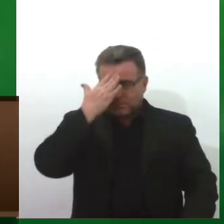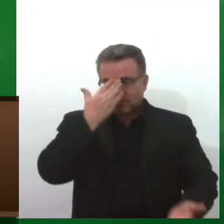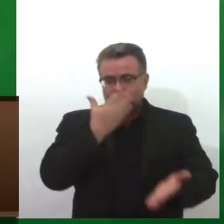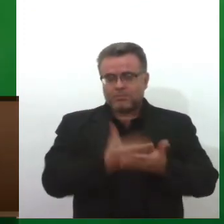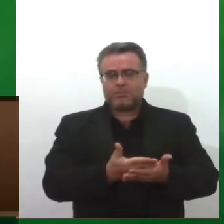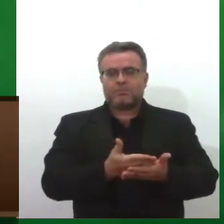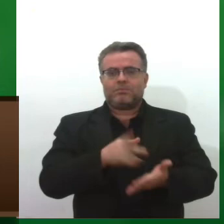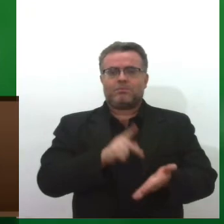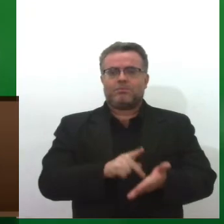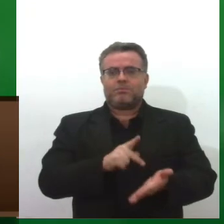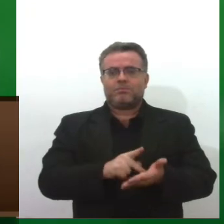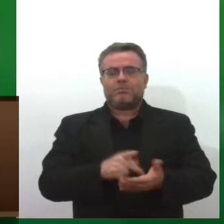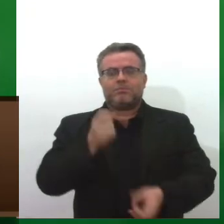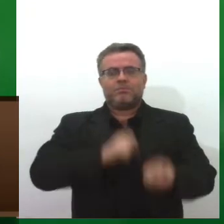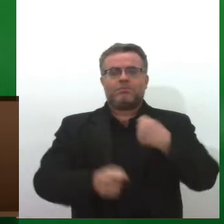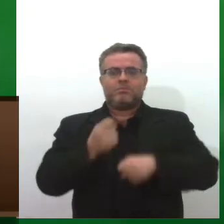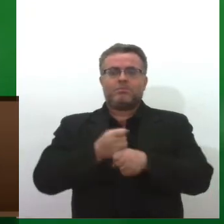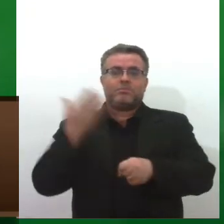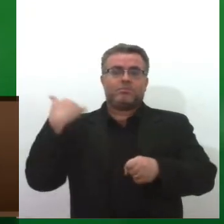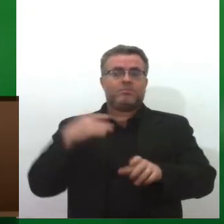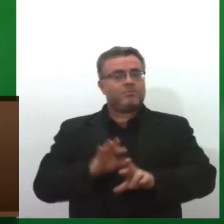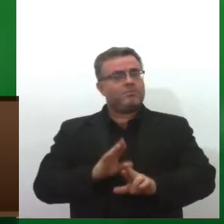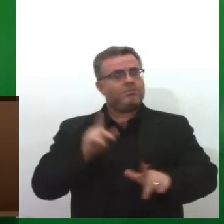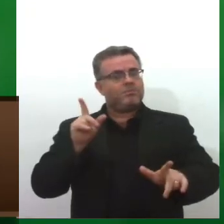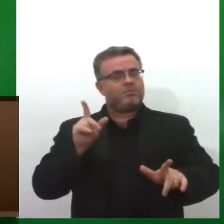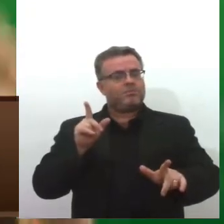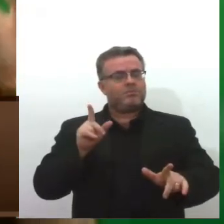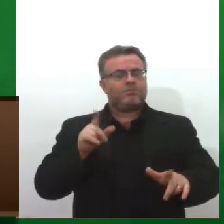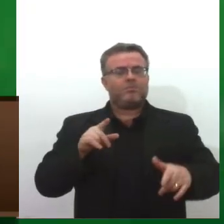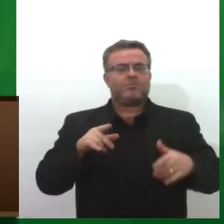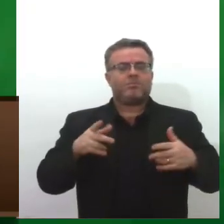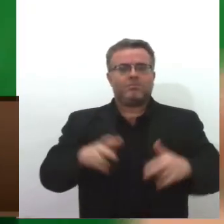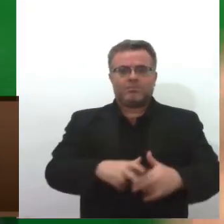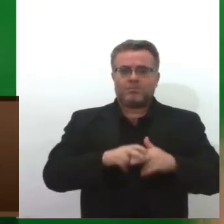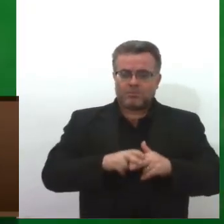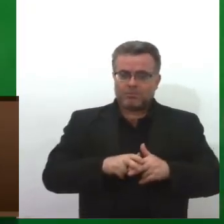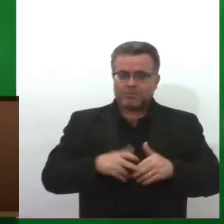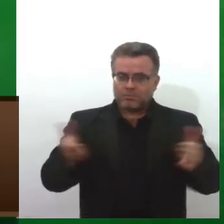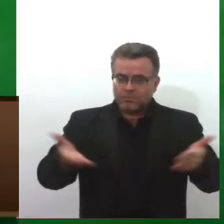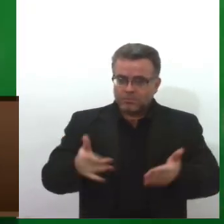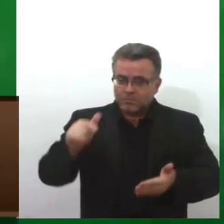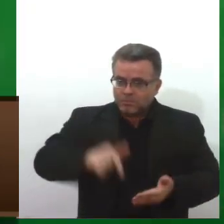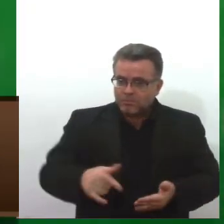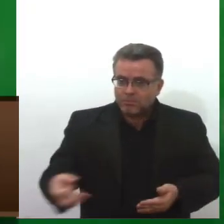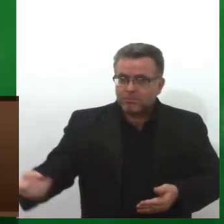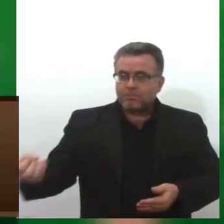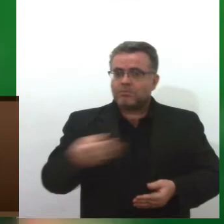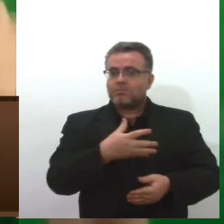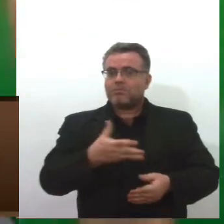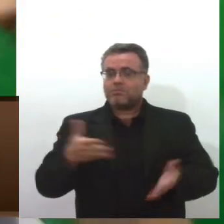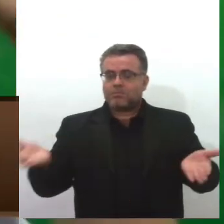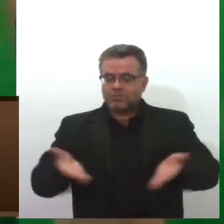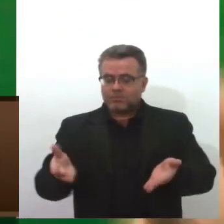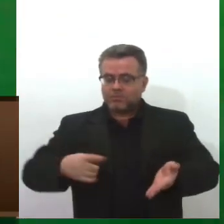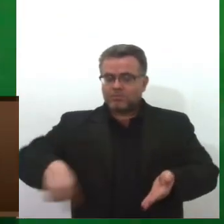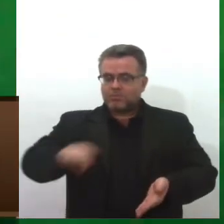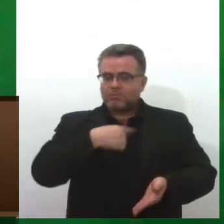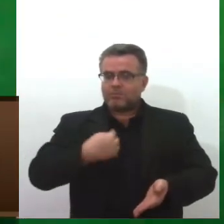ano anterior. O que eu entendo é que, diante de um novo fato, como é esse que estamos passando,